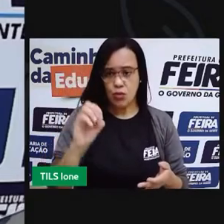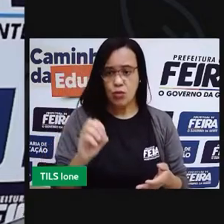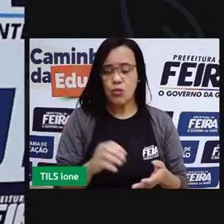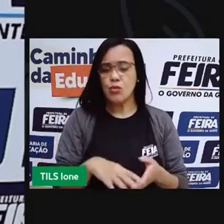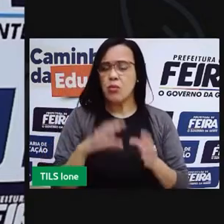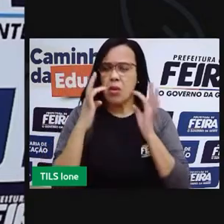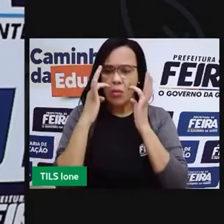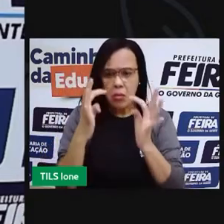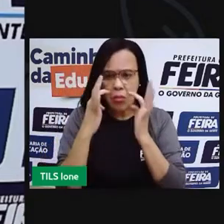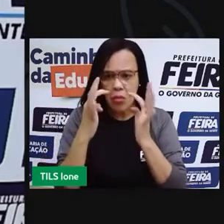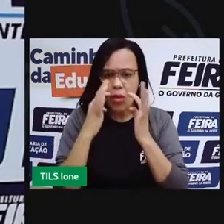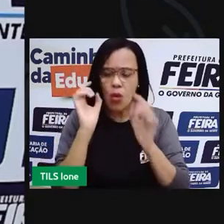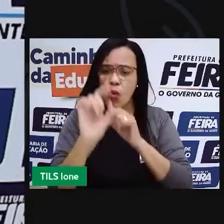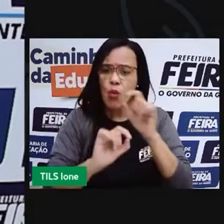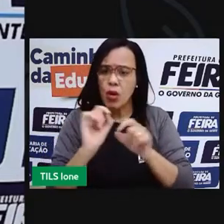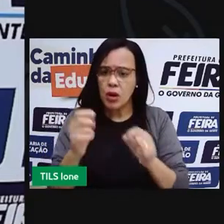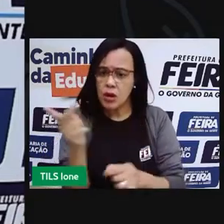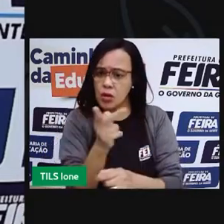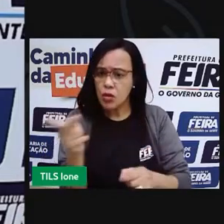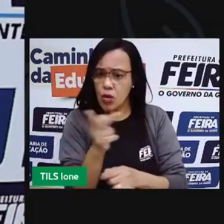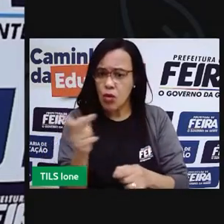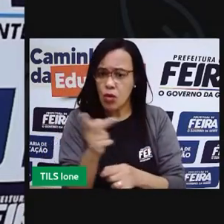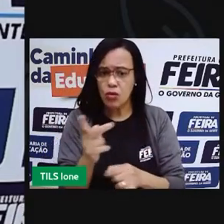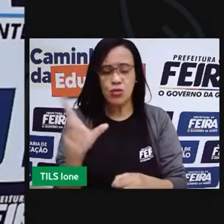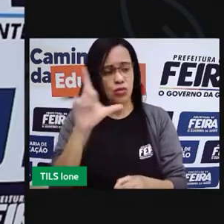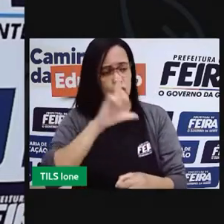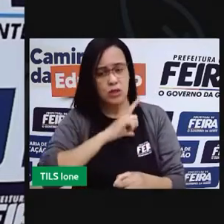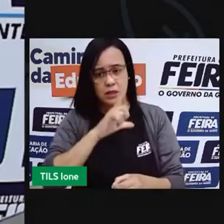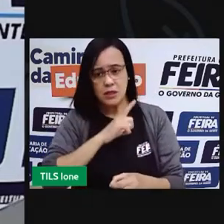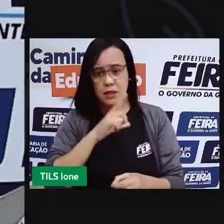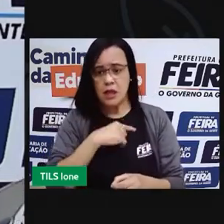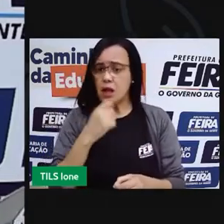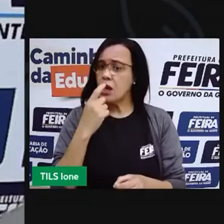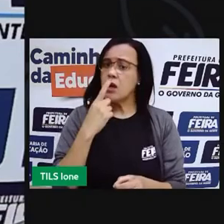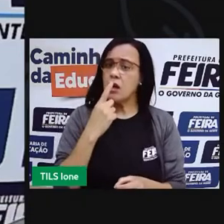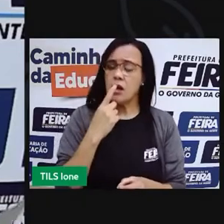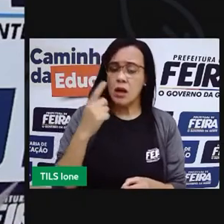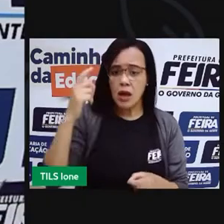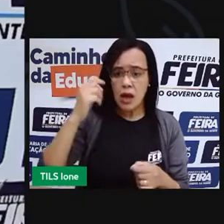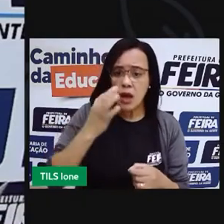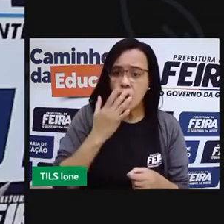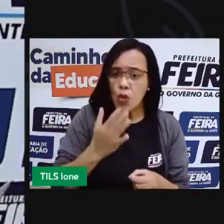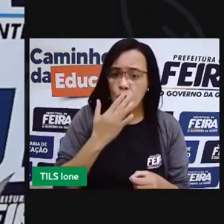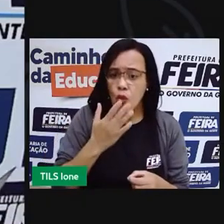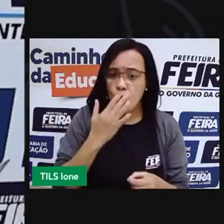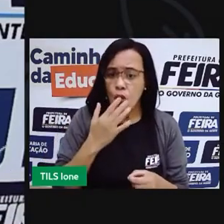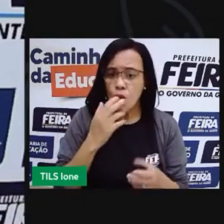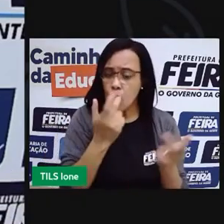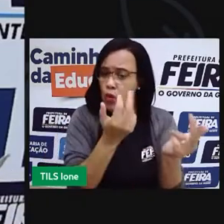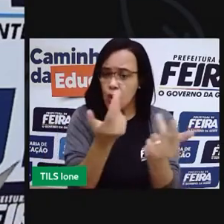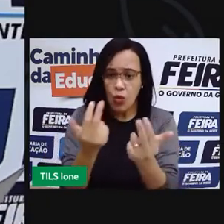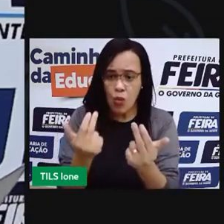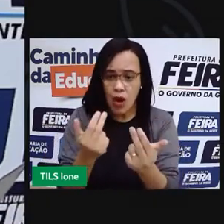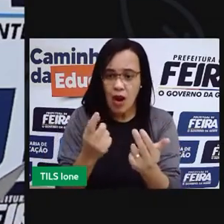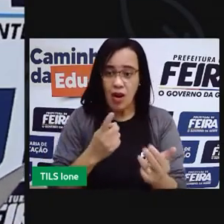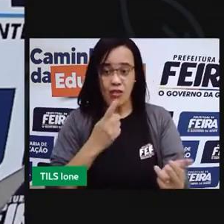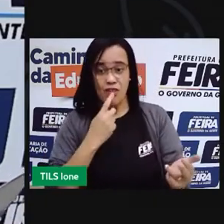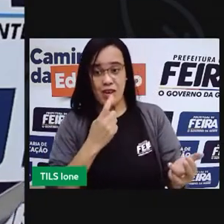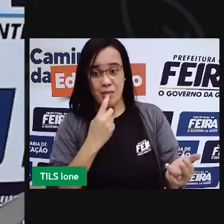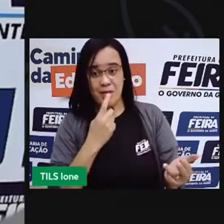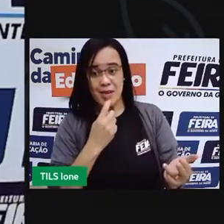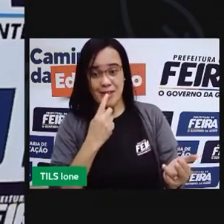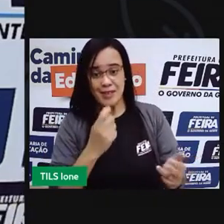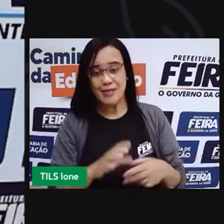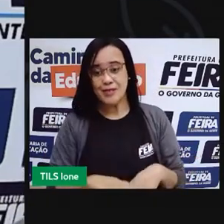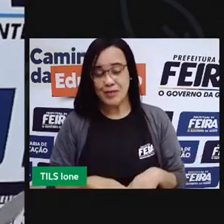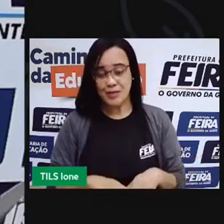que nós dois usamos na cabeça a mesma cor, ovos vermelhinhos. E eu